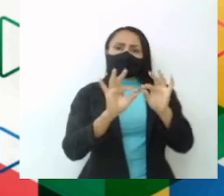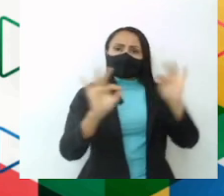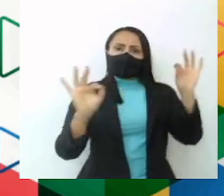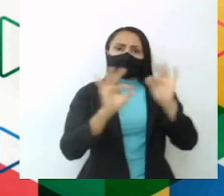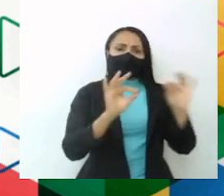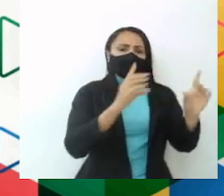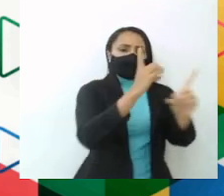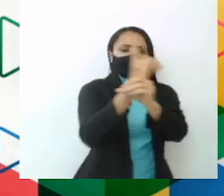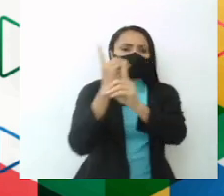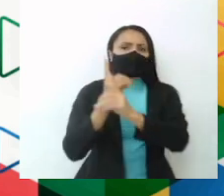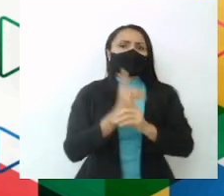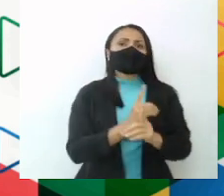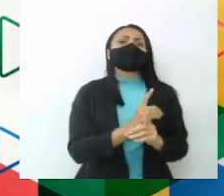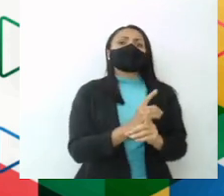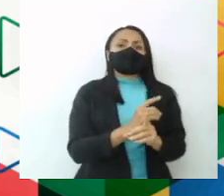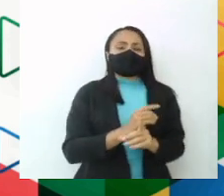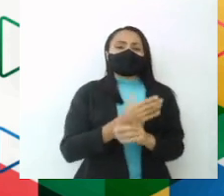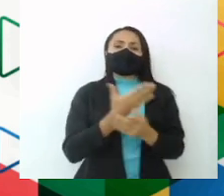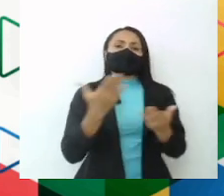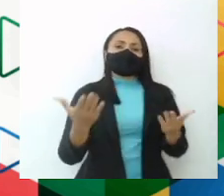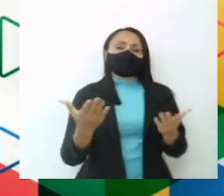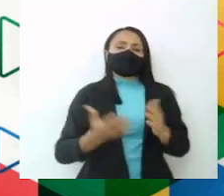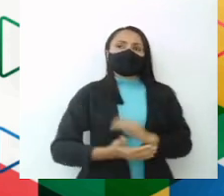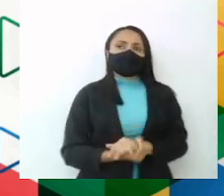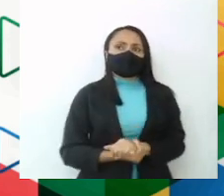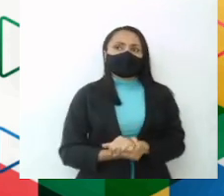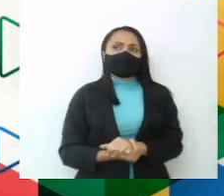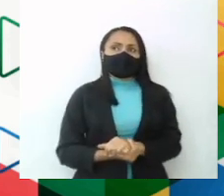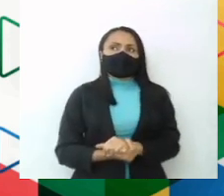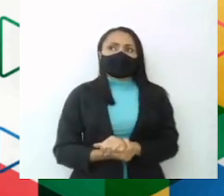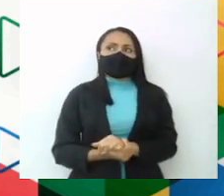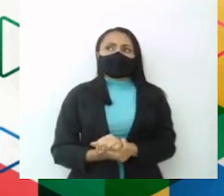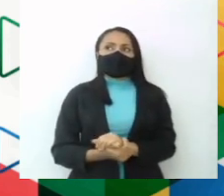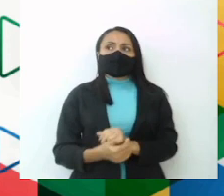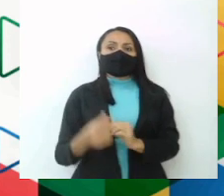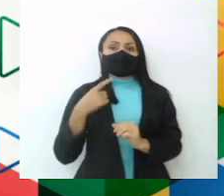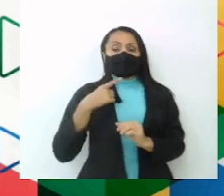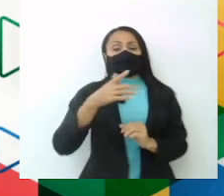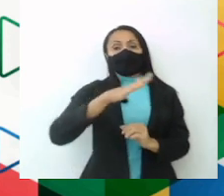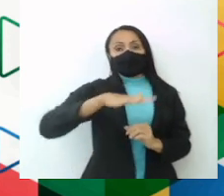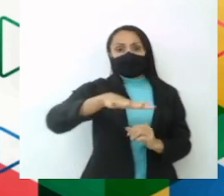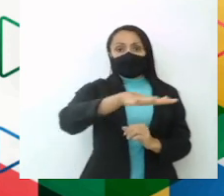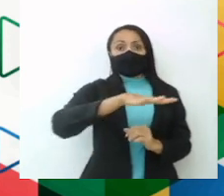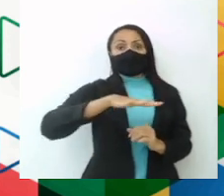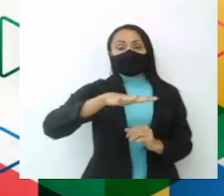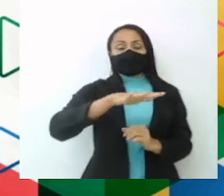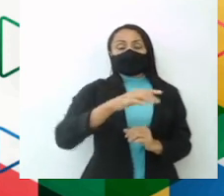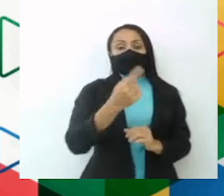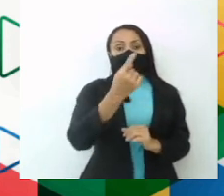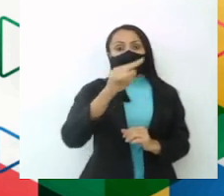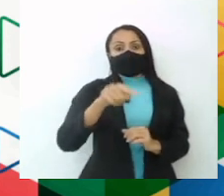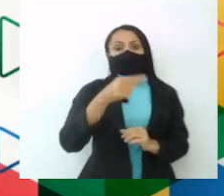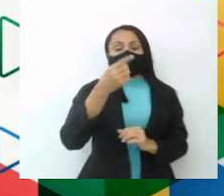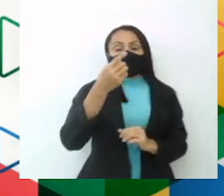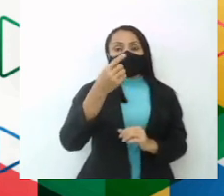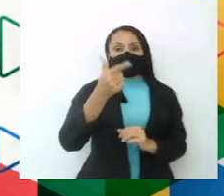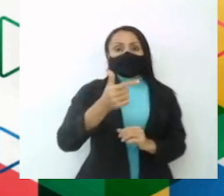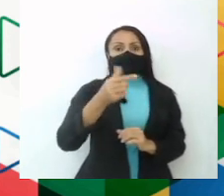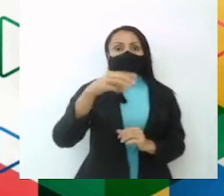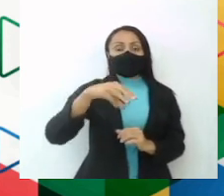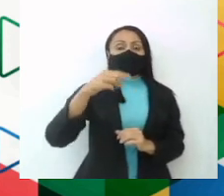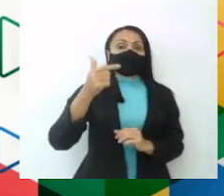quais foram as situações aqui, as grandezas que a gente mensurou? A gente mensurou a área, está aqui, 1,2 metros